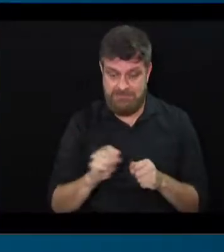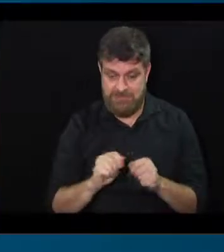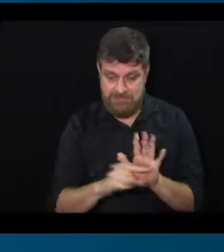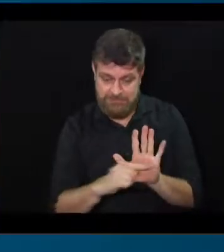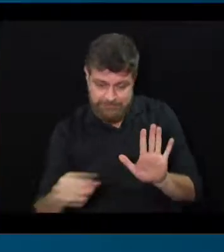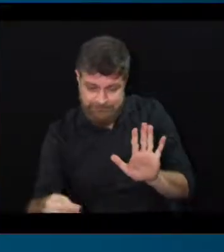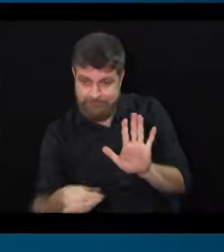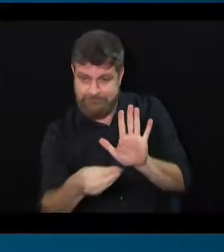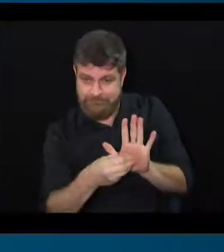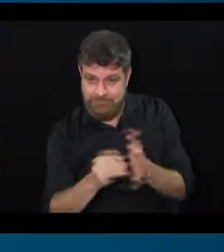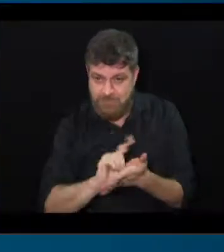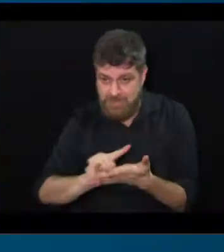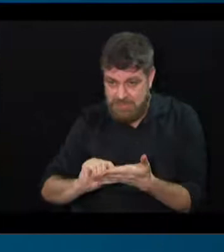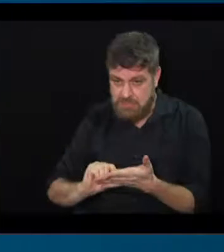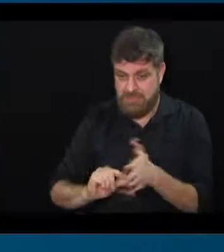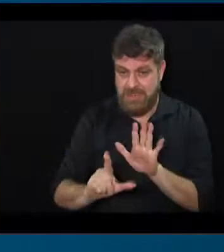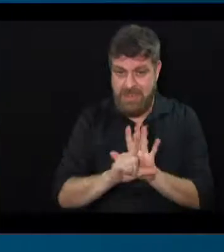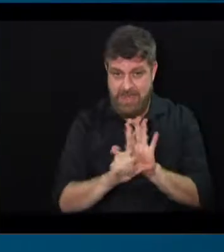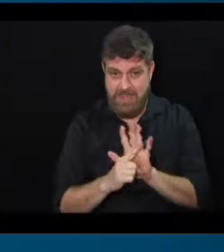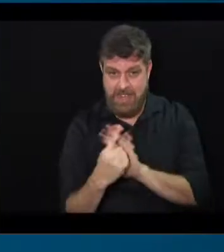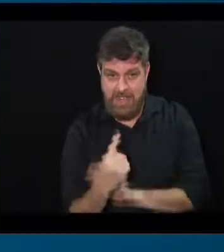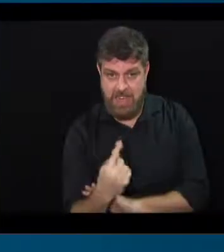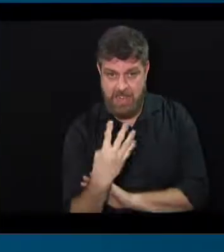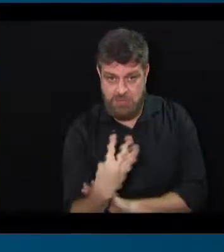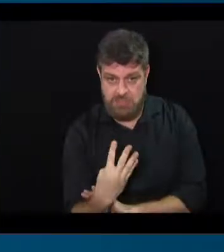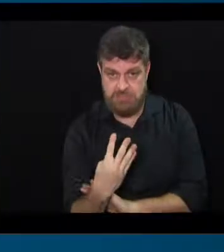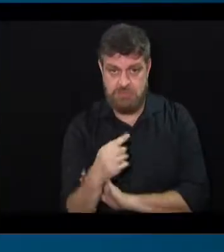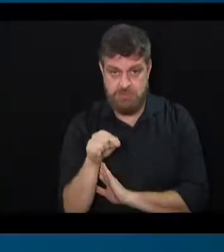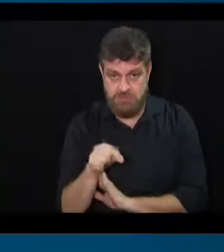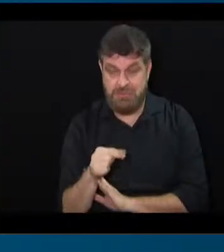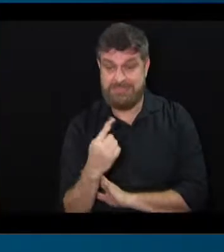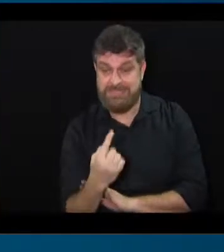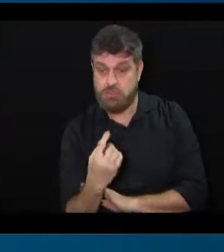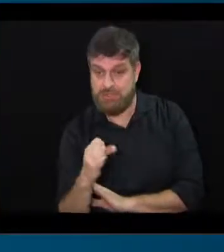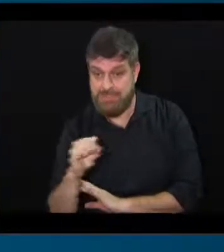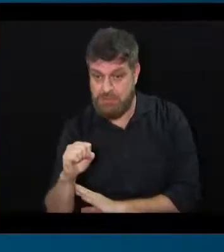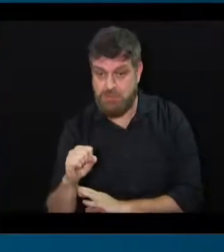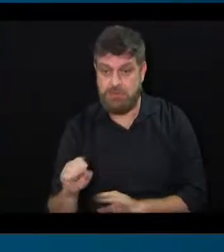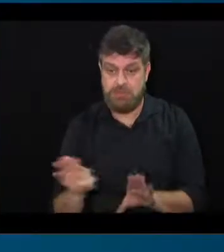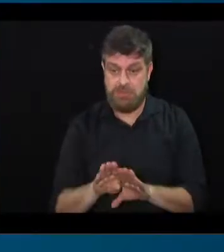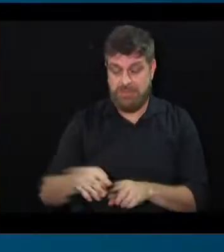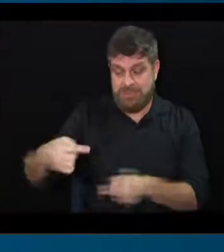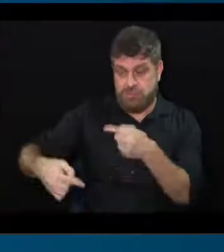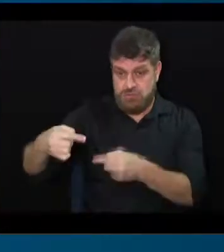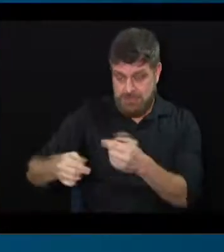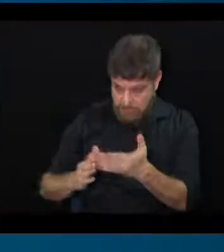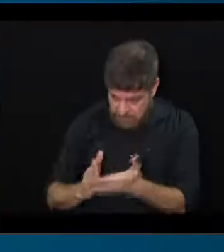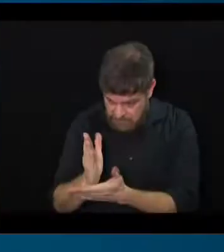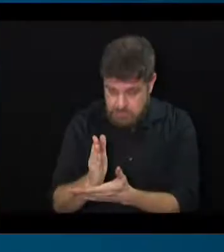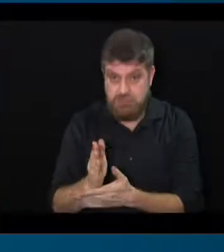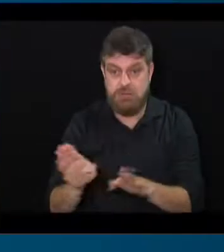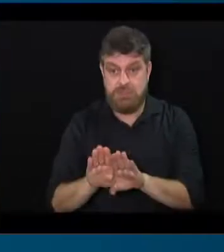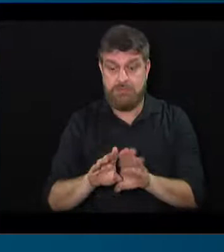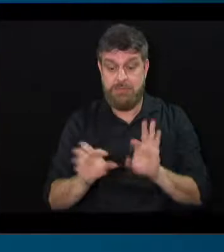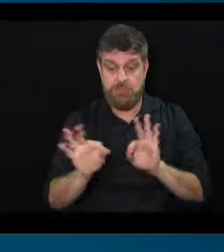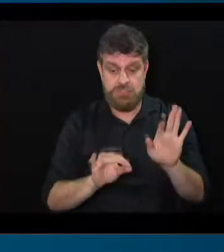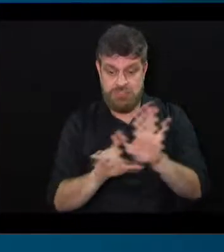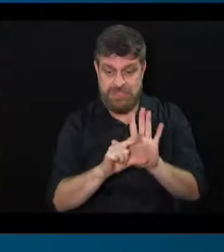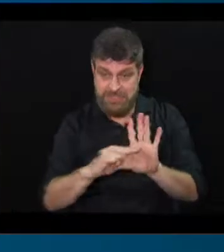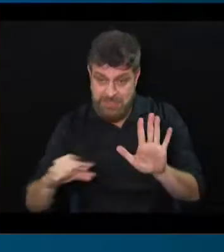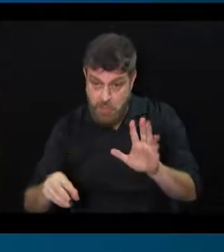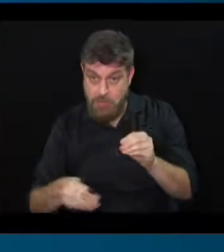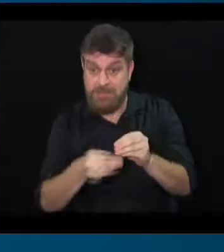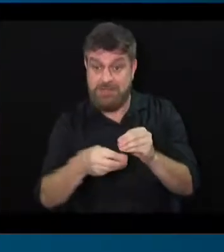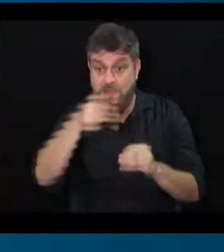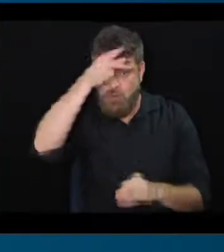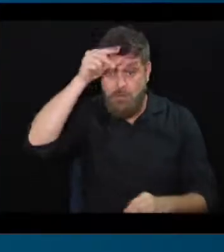ementa e artigos da Lei 14.188 de 2012. Em primeira discussão foi aprovado o projeto de lei complementar de autoria do